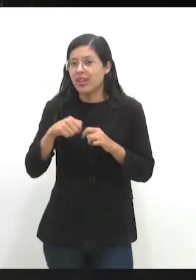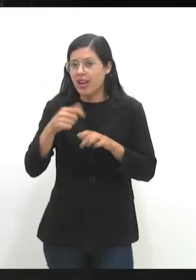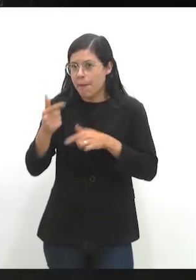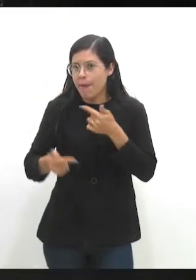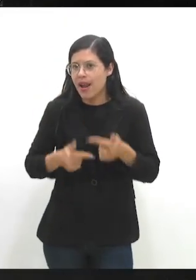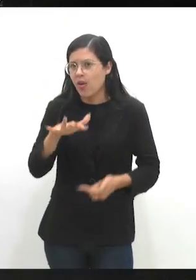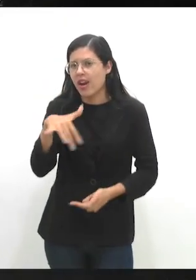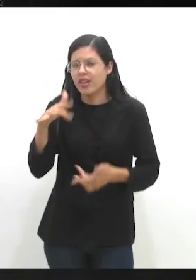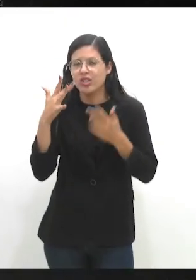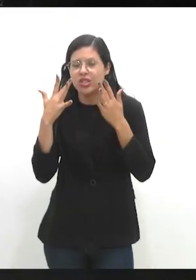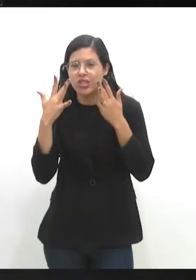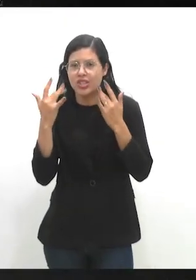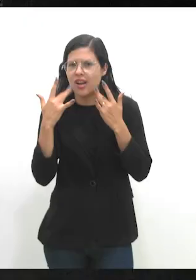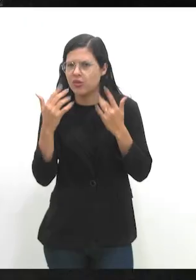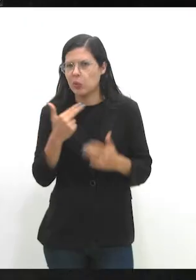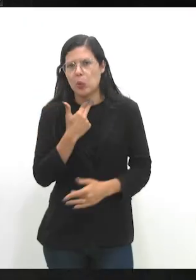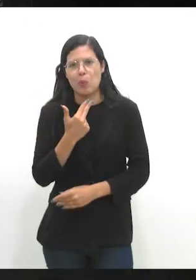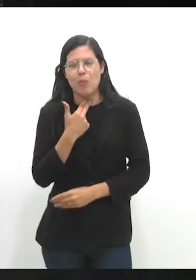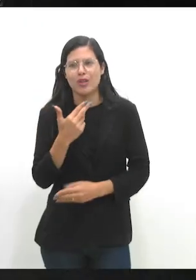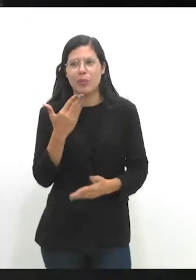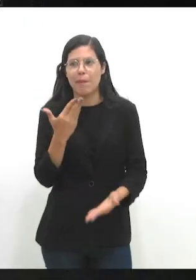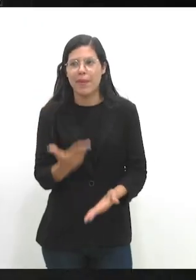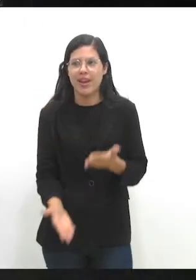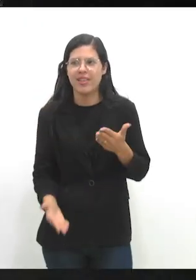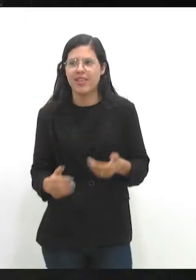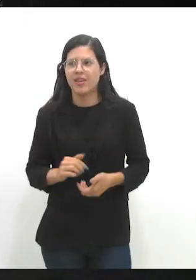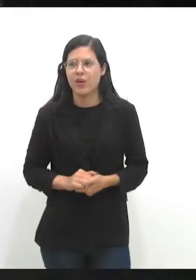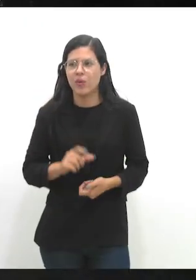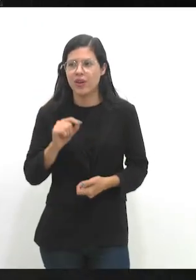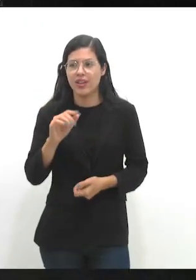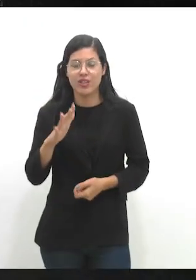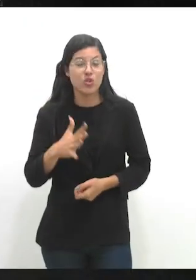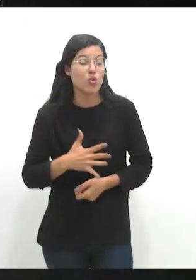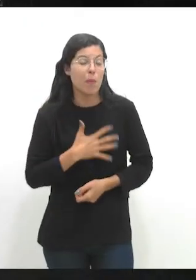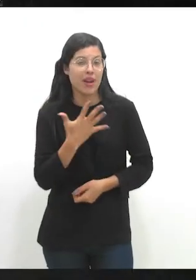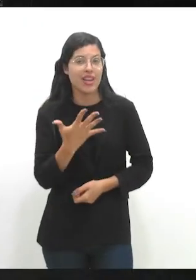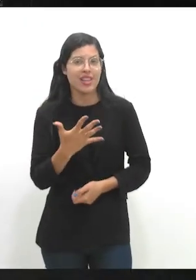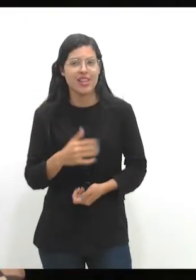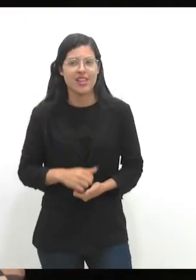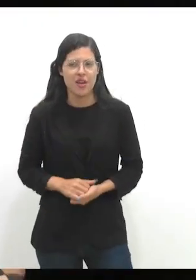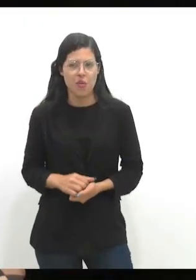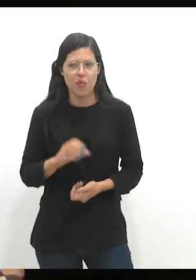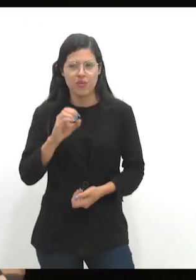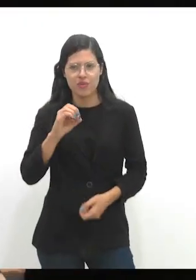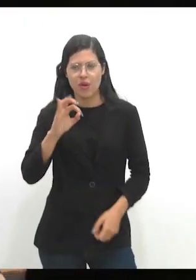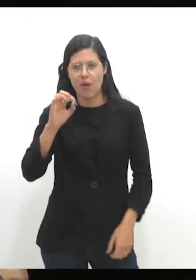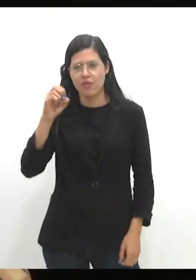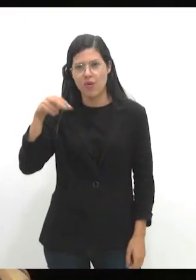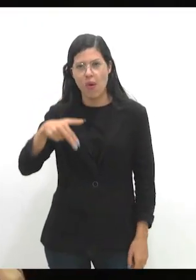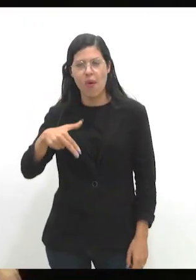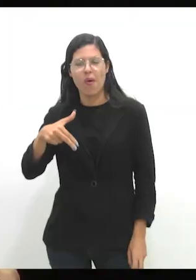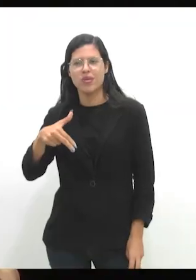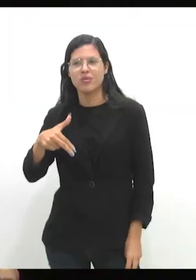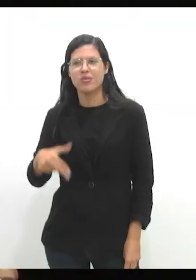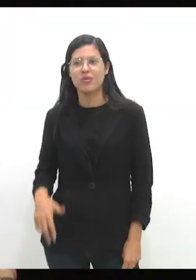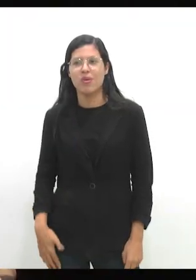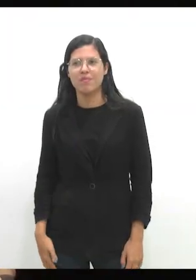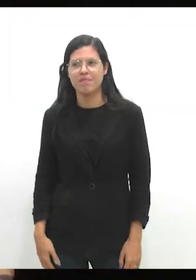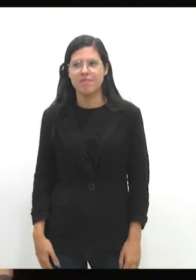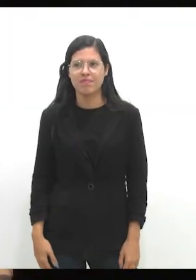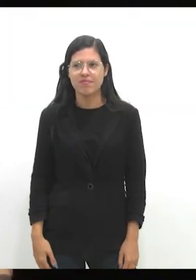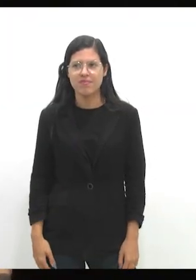não pode perder. É absolutamente genial. O que mais te surpreendeu no Otton, em